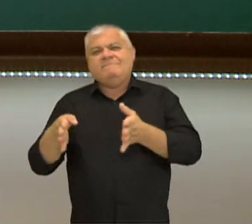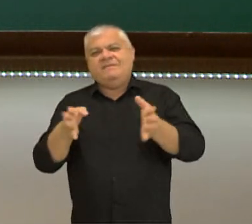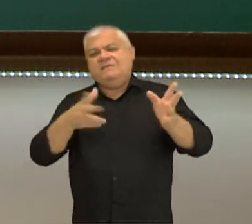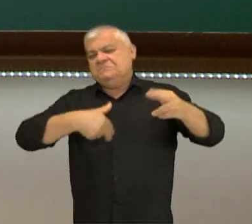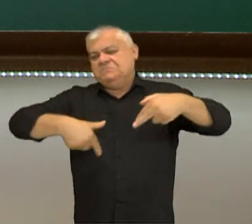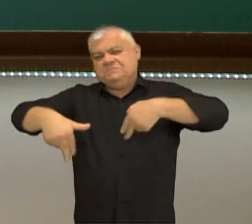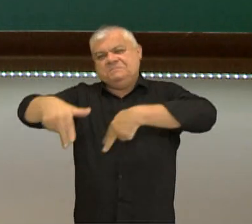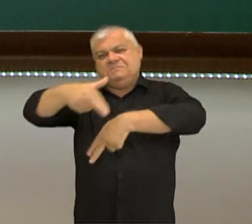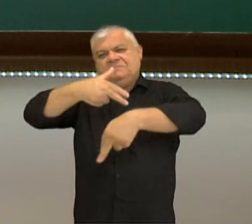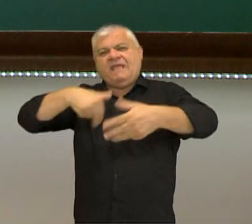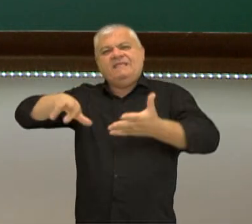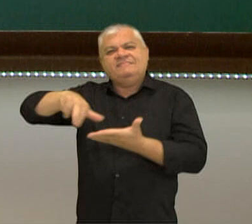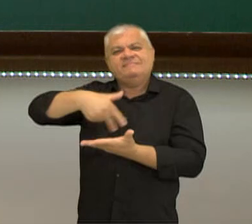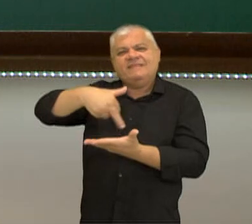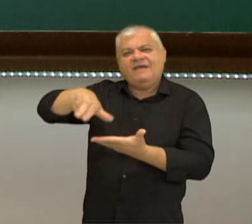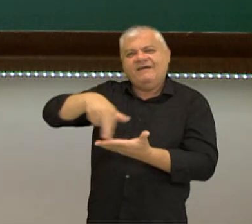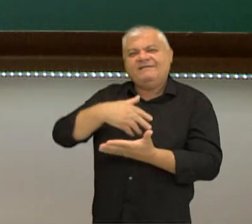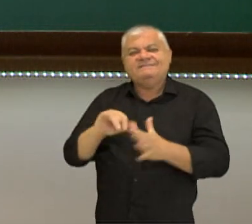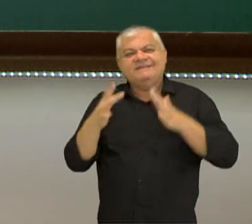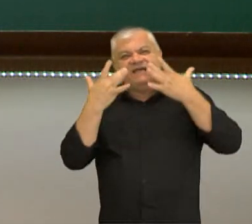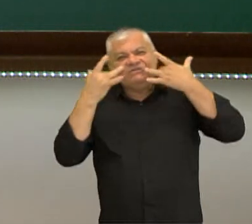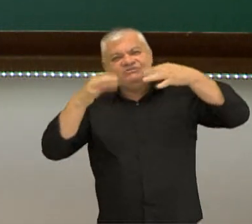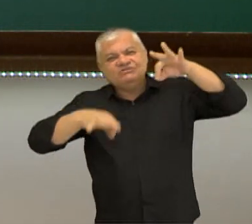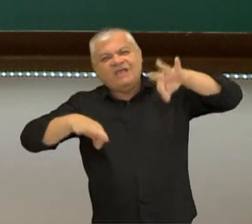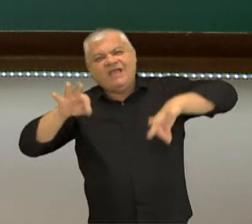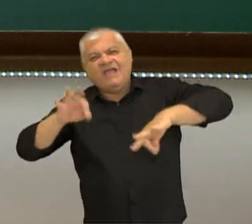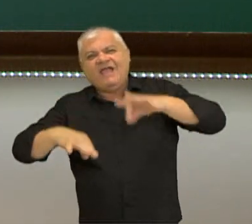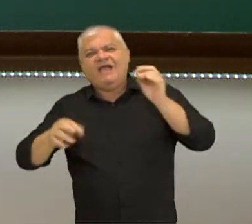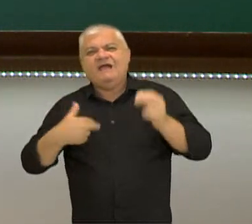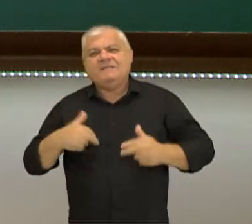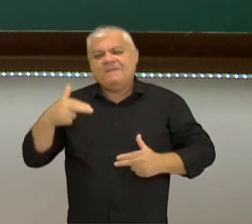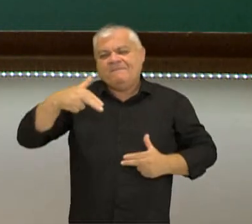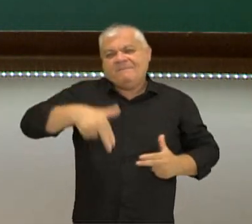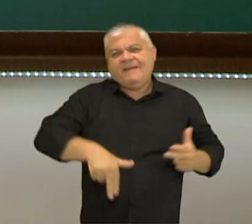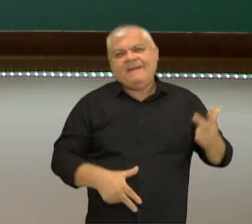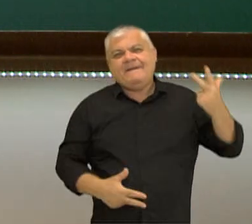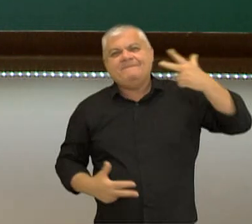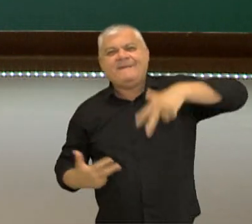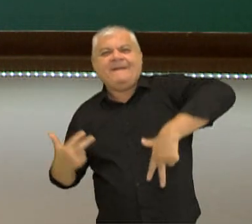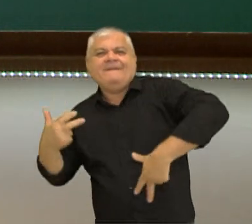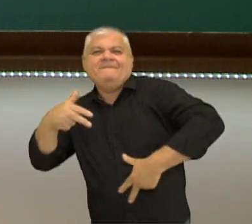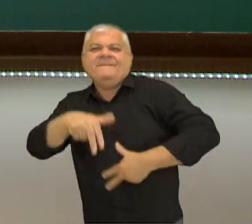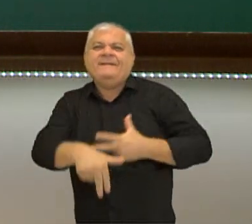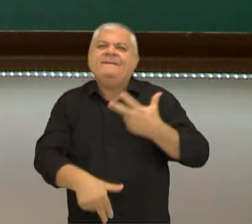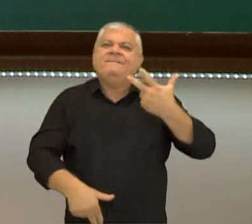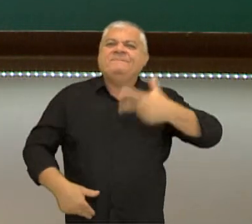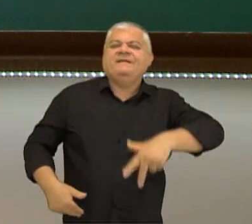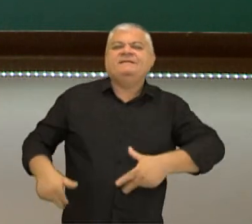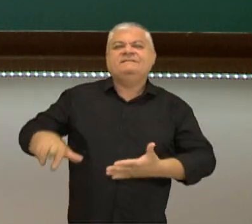que pode ser dança, que pode ser teatro, que pode ser o hip hop, que inclui, né, dança,